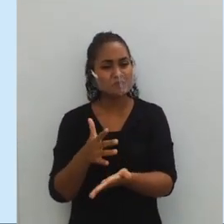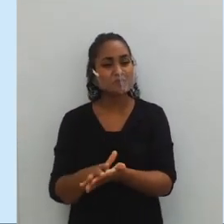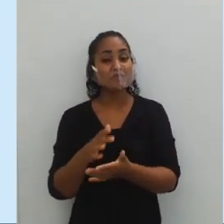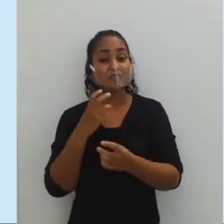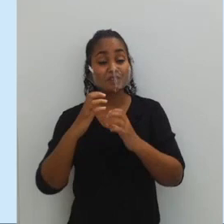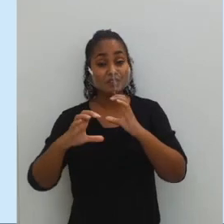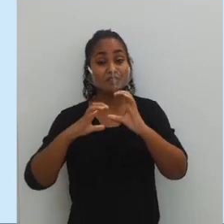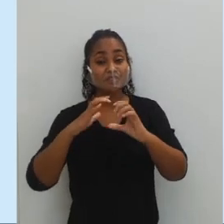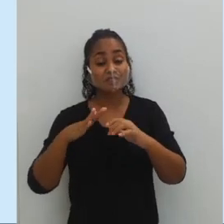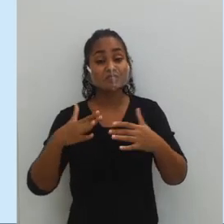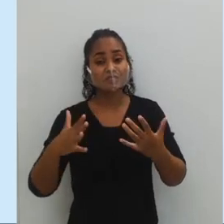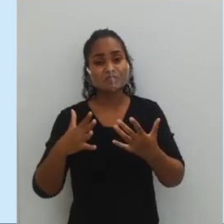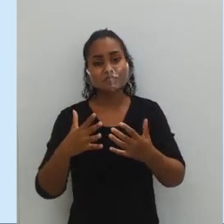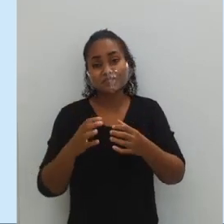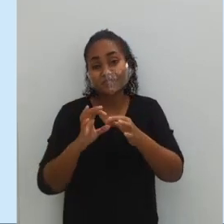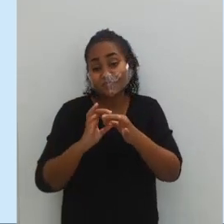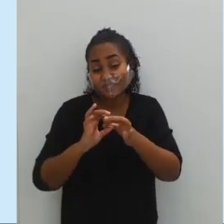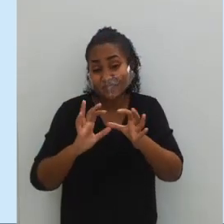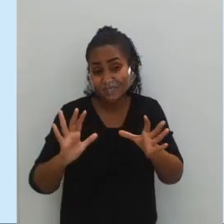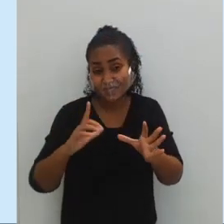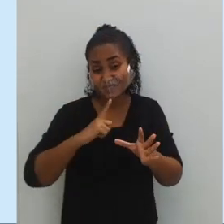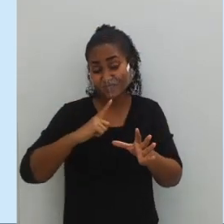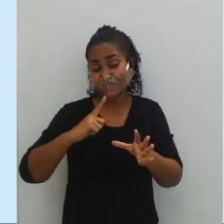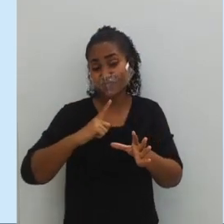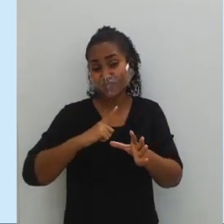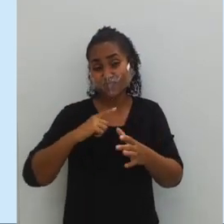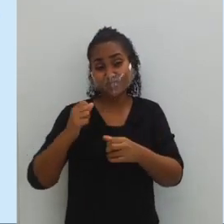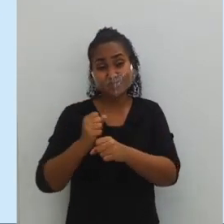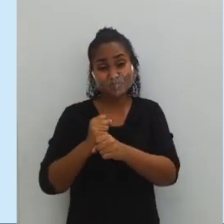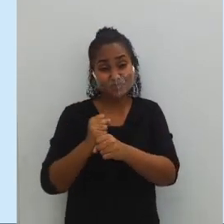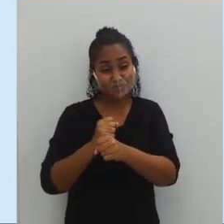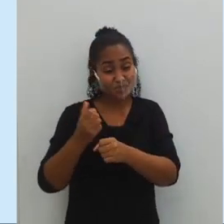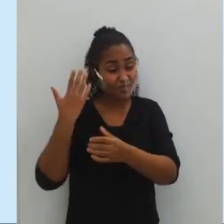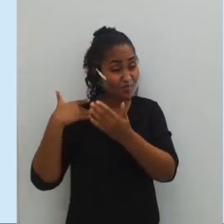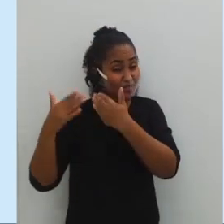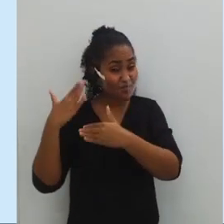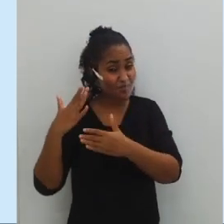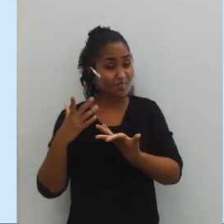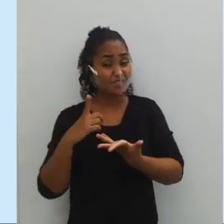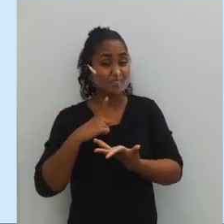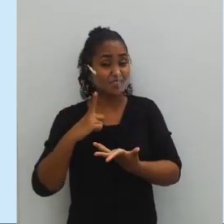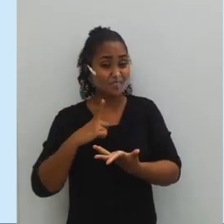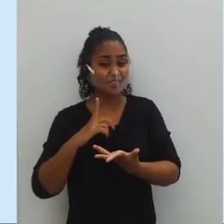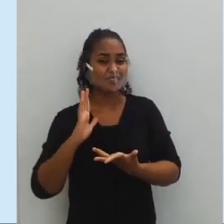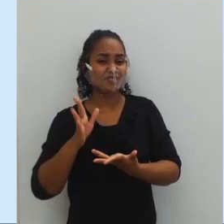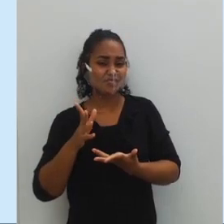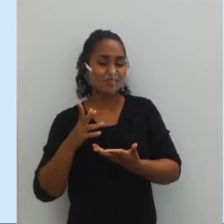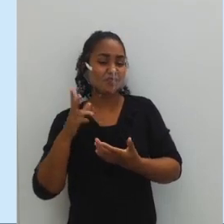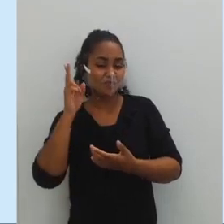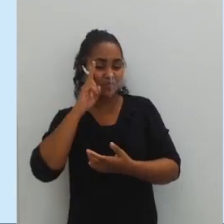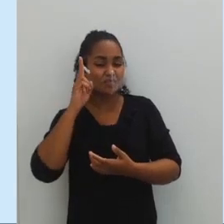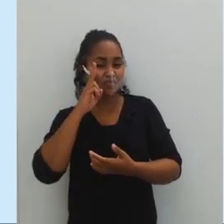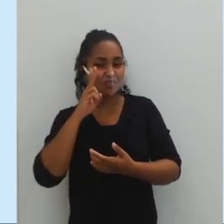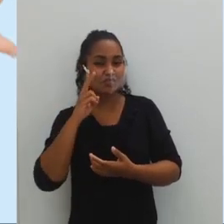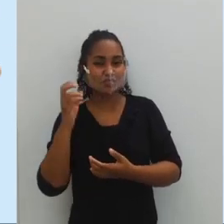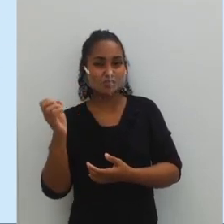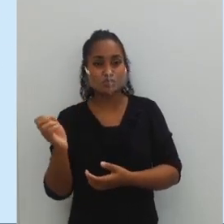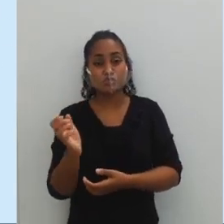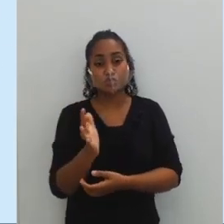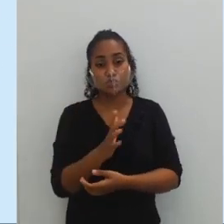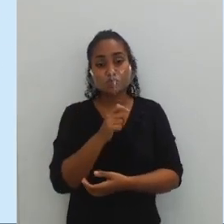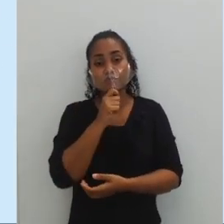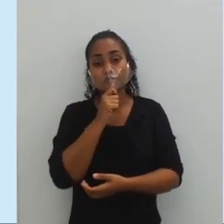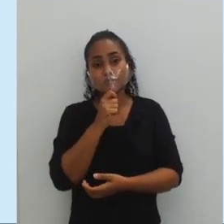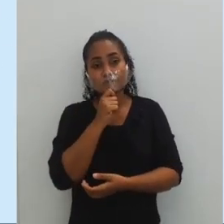palma, pode cantar abertamente, há alguns anos atrás, e quando eu falo alguns anos atrás é porque para a história ela é